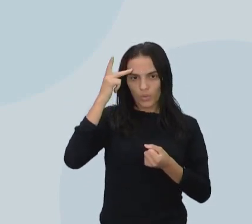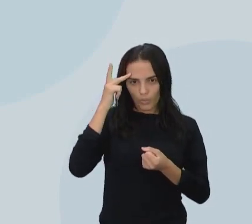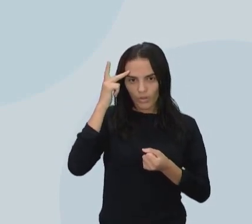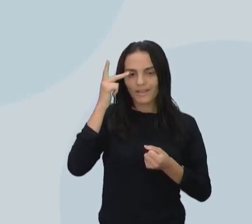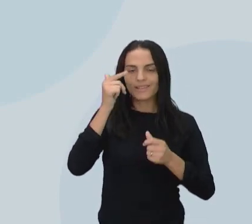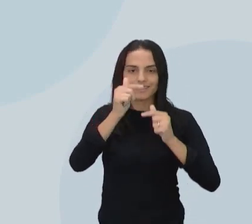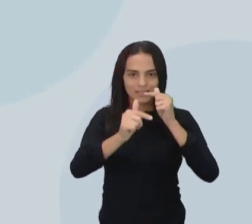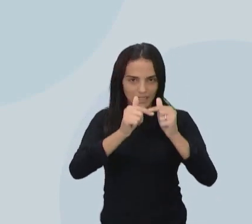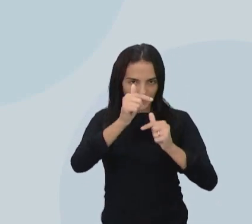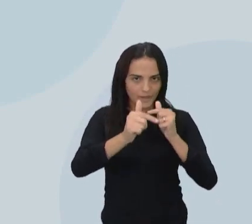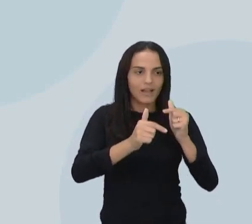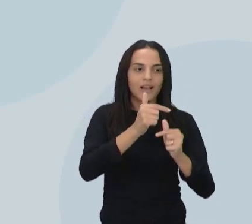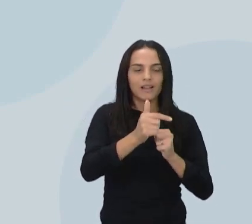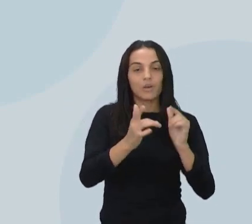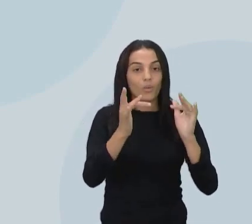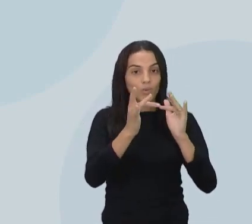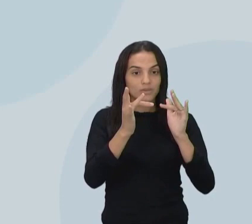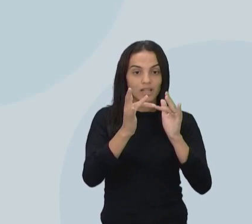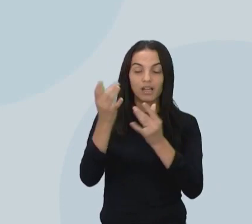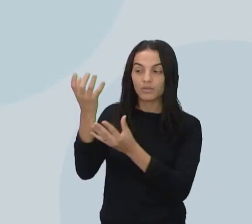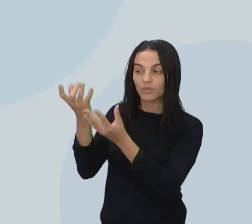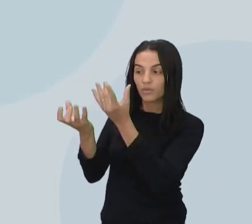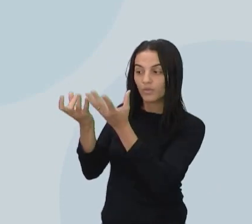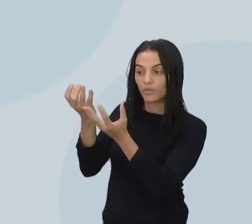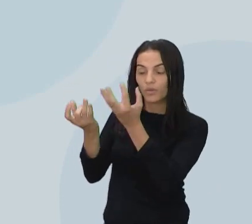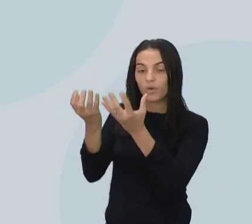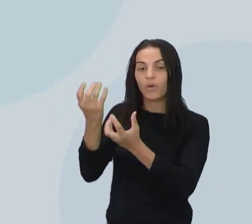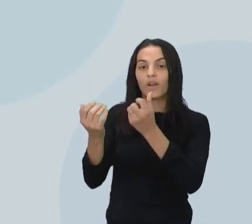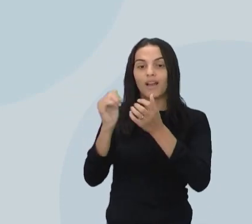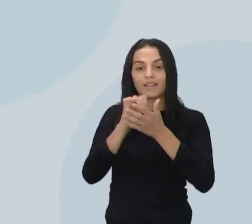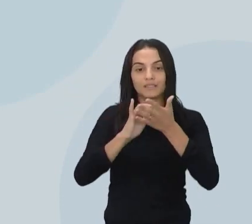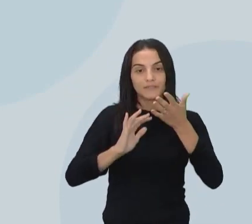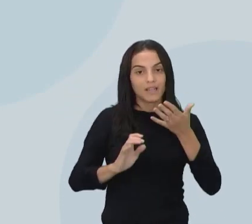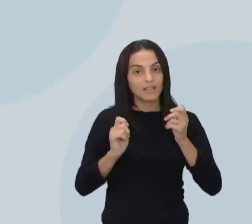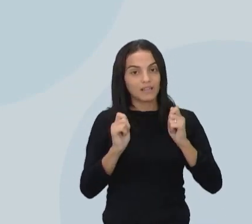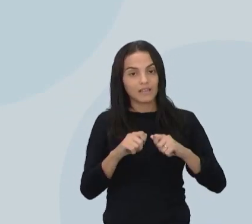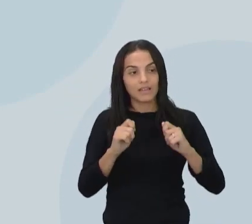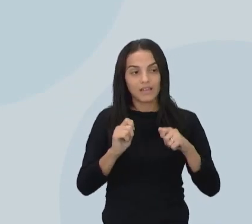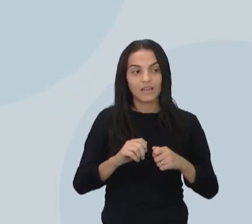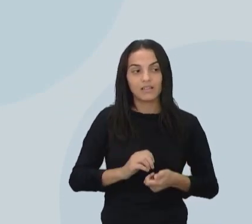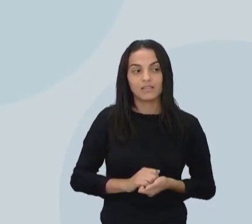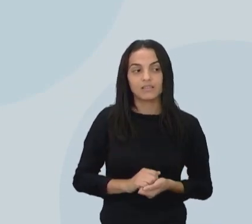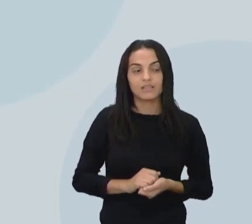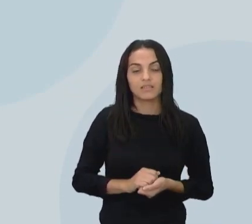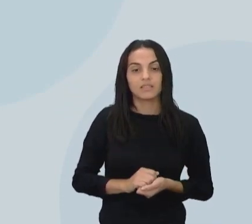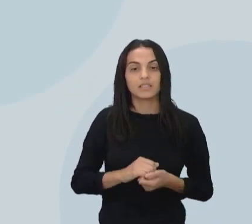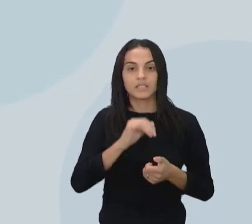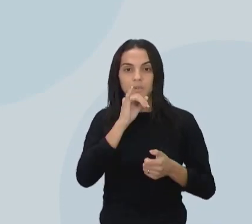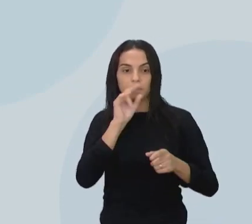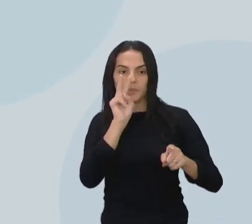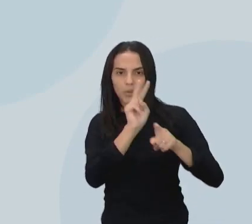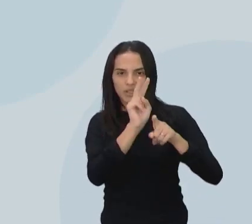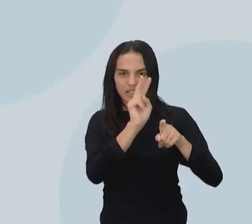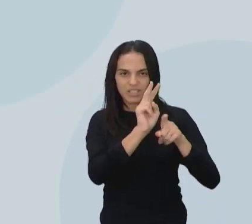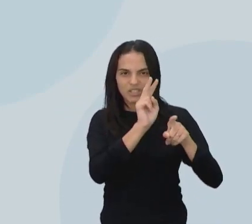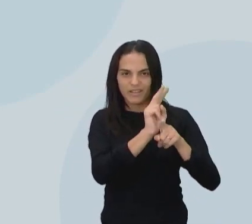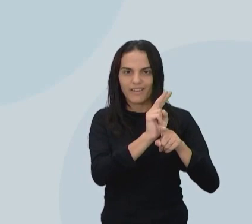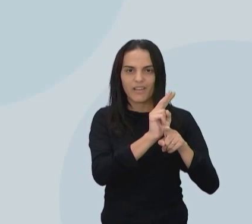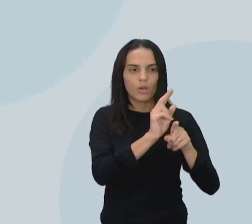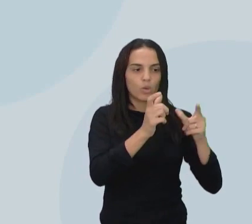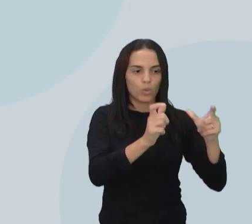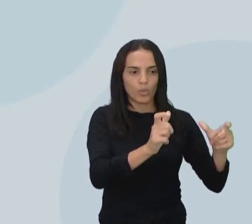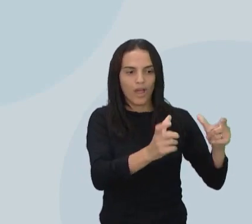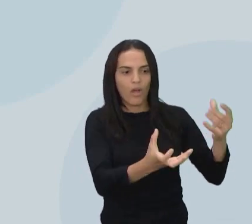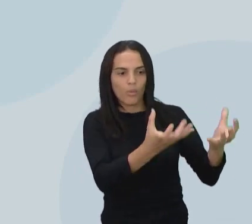que trabalham, né? Que desempenham atividades aí possivelmente aí de combater incêndios, né?